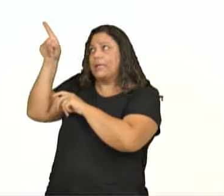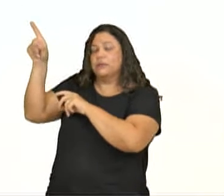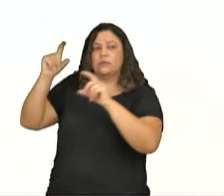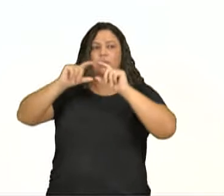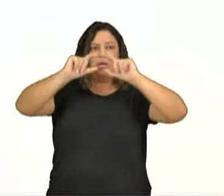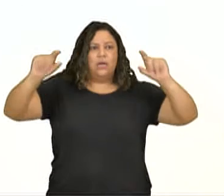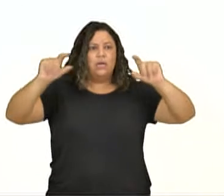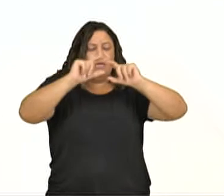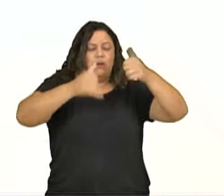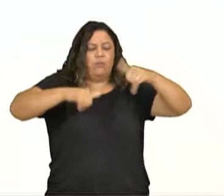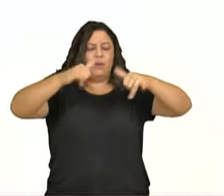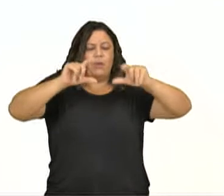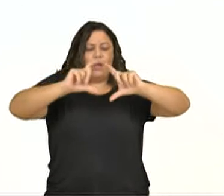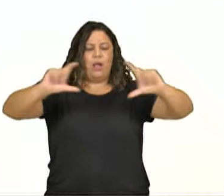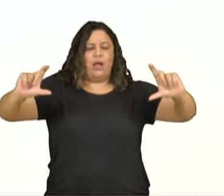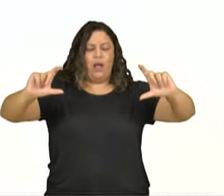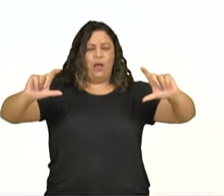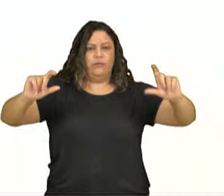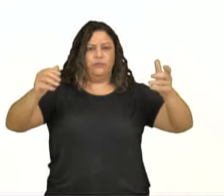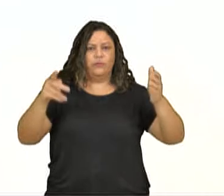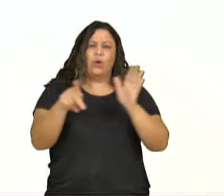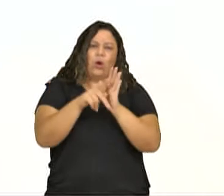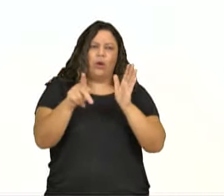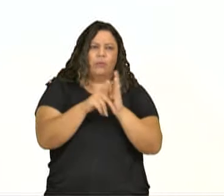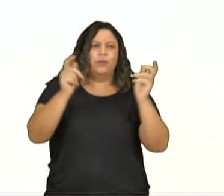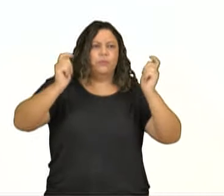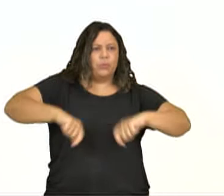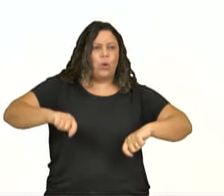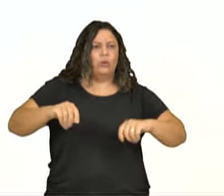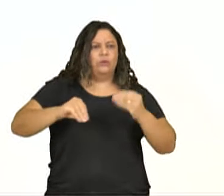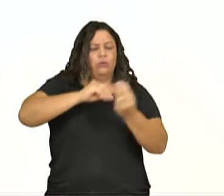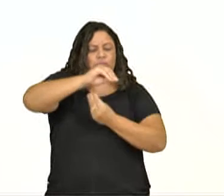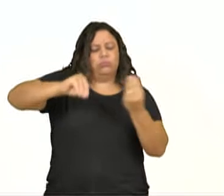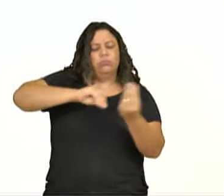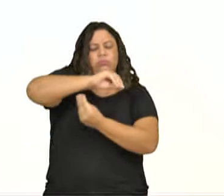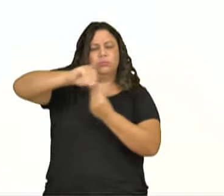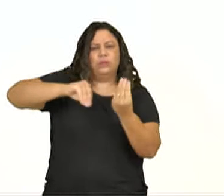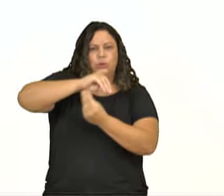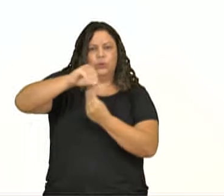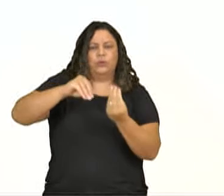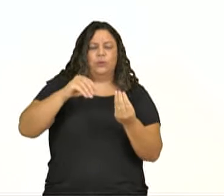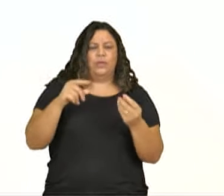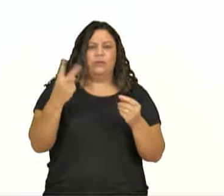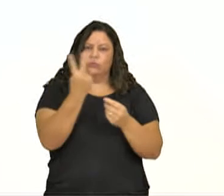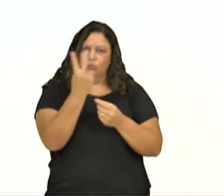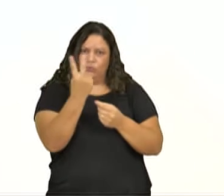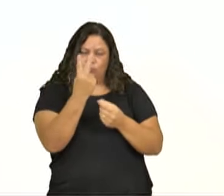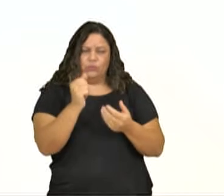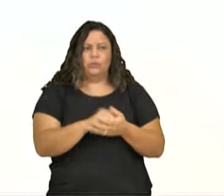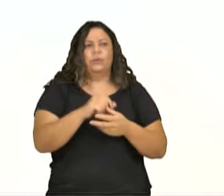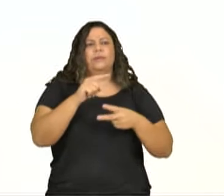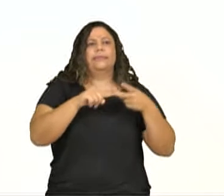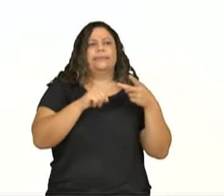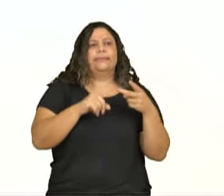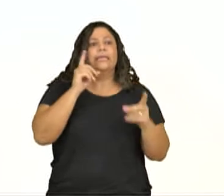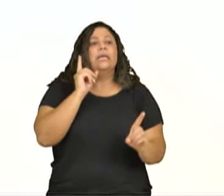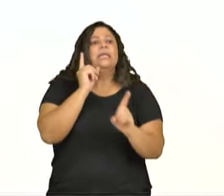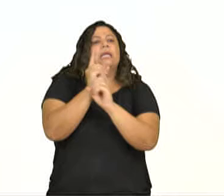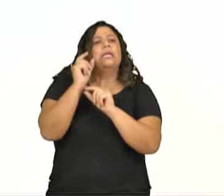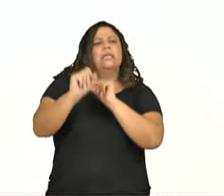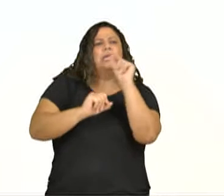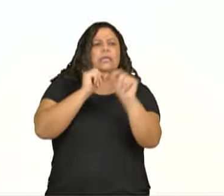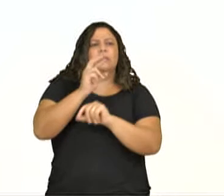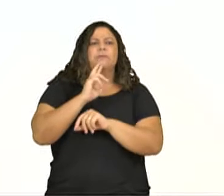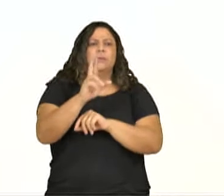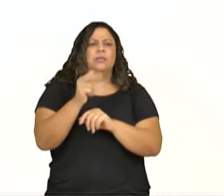sulfato amoniato, né? É um sulfato à base de amônia e cobre, tá certo? Determine o rendimento